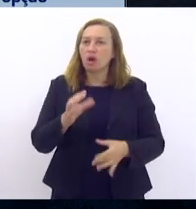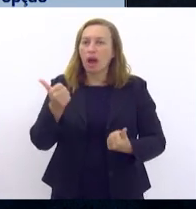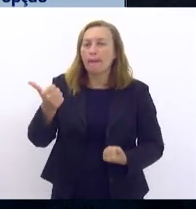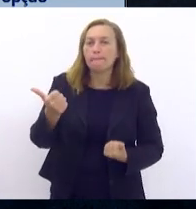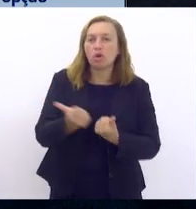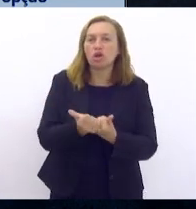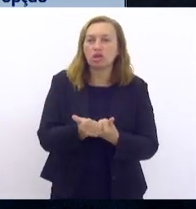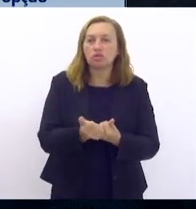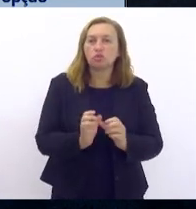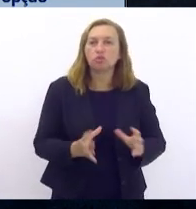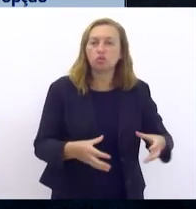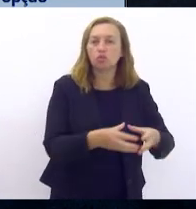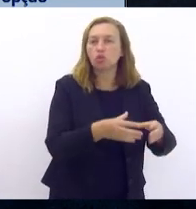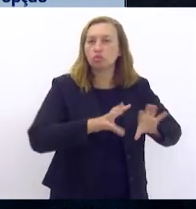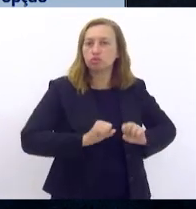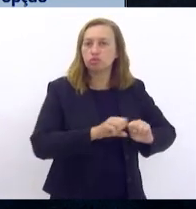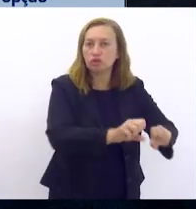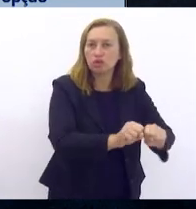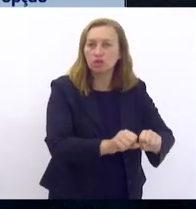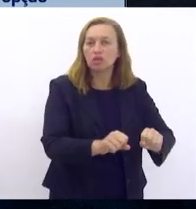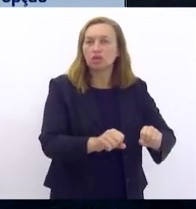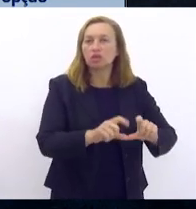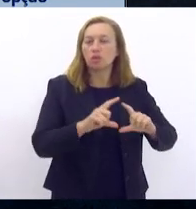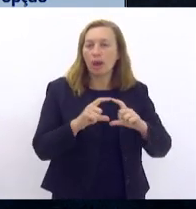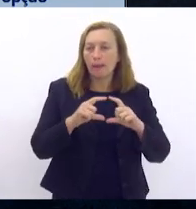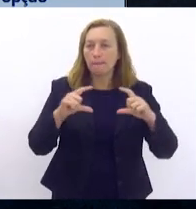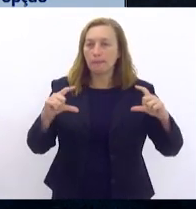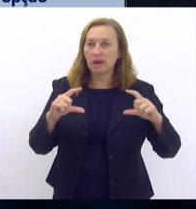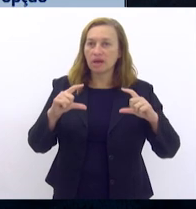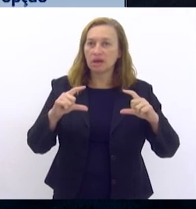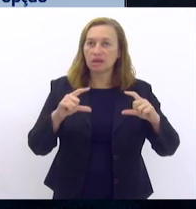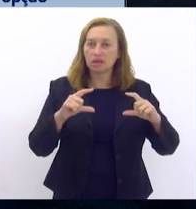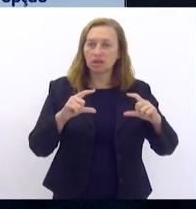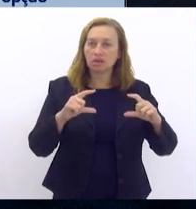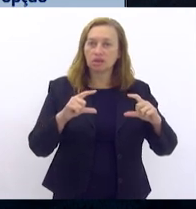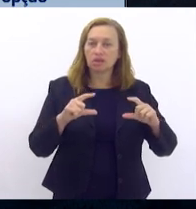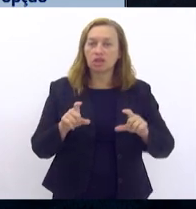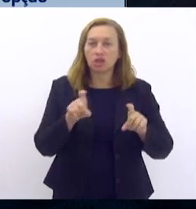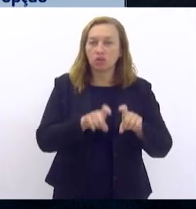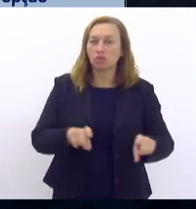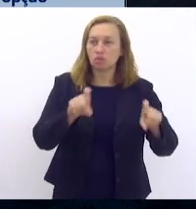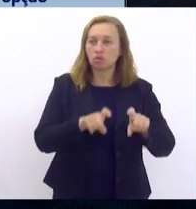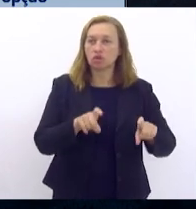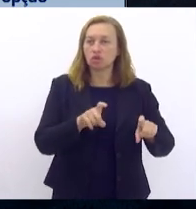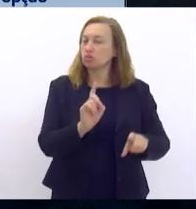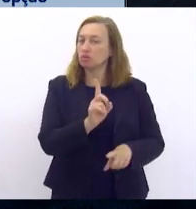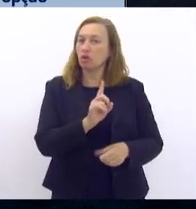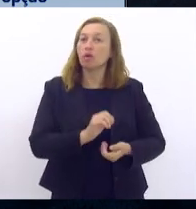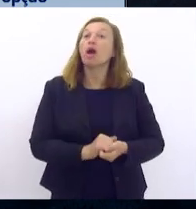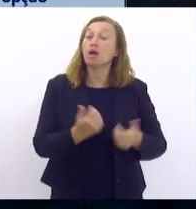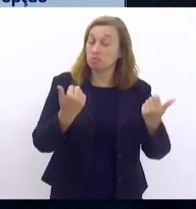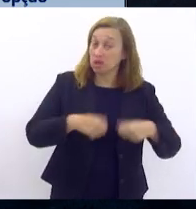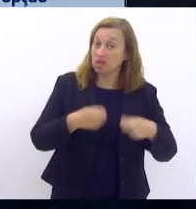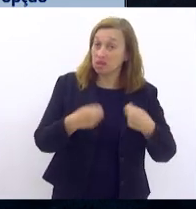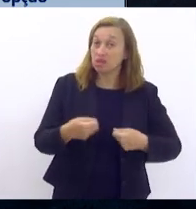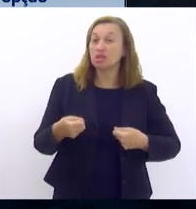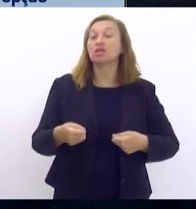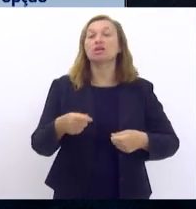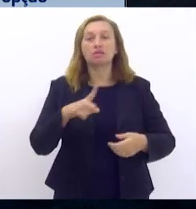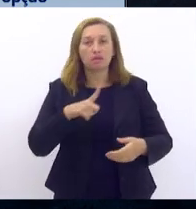apoiando uma cooperativa colocar numa placa dando uma prensa e um computador é necessário que tenhamos